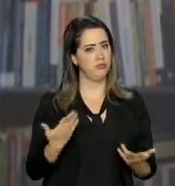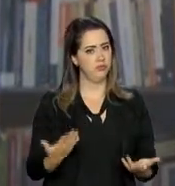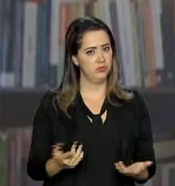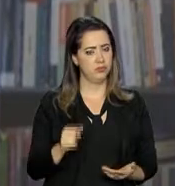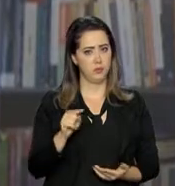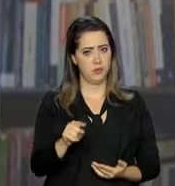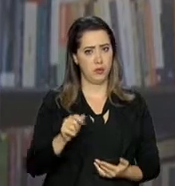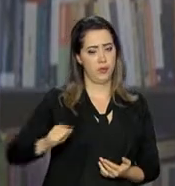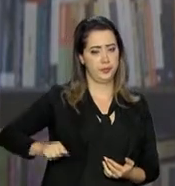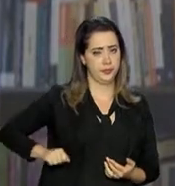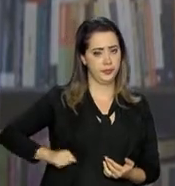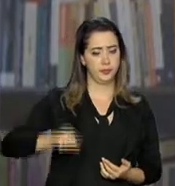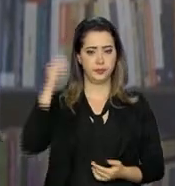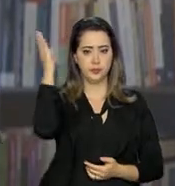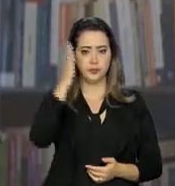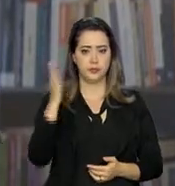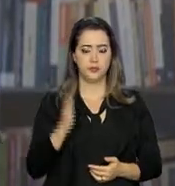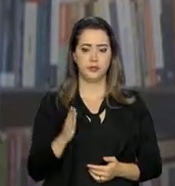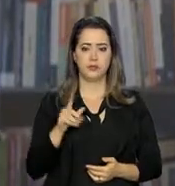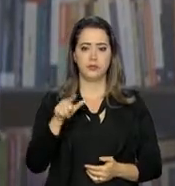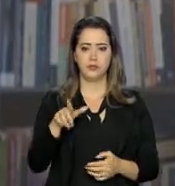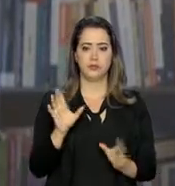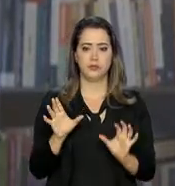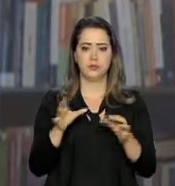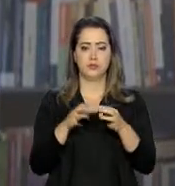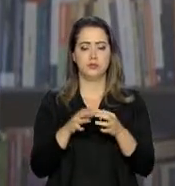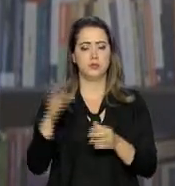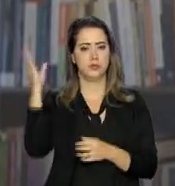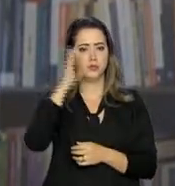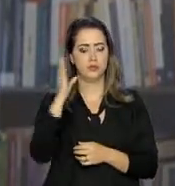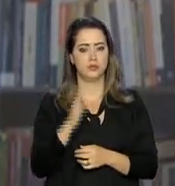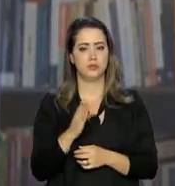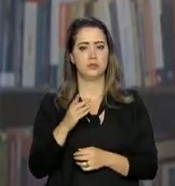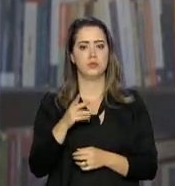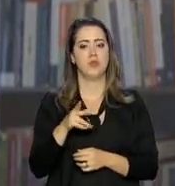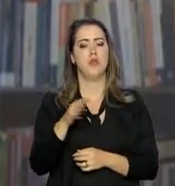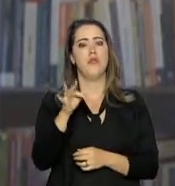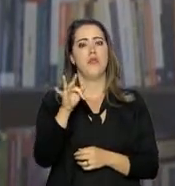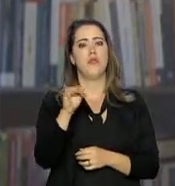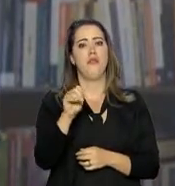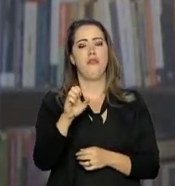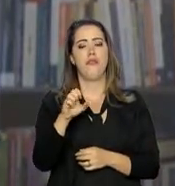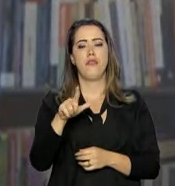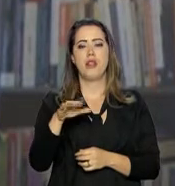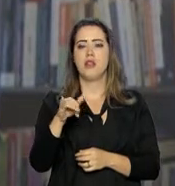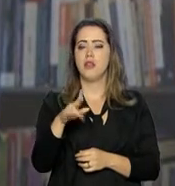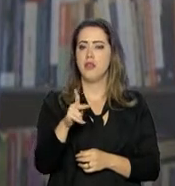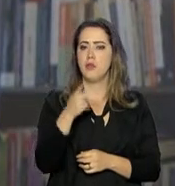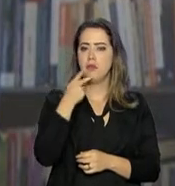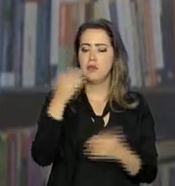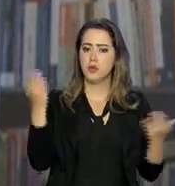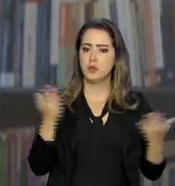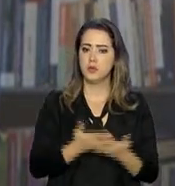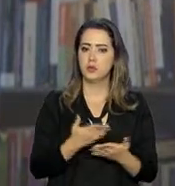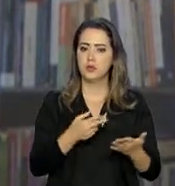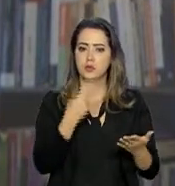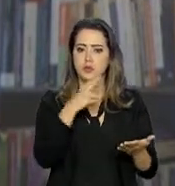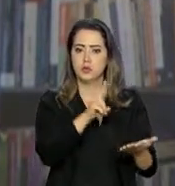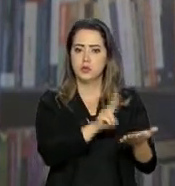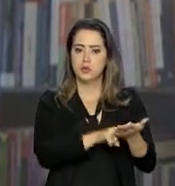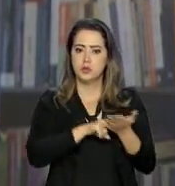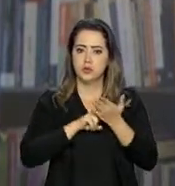cônsul geral do brasil cônsul-geral adjunto do brasil eu estou felipe santa rosa garantiu hoje que recebeu